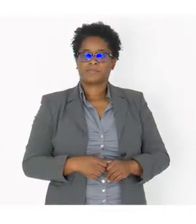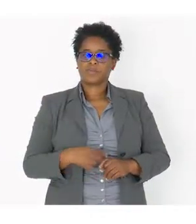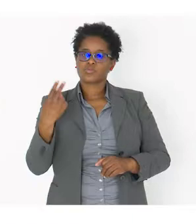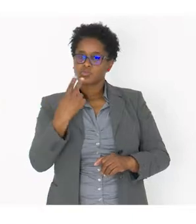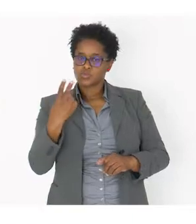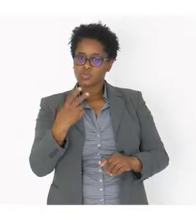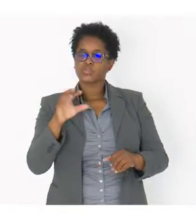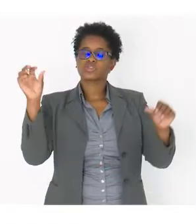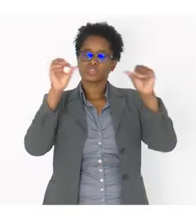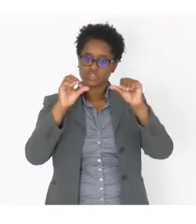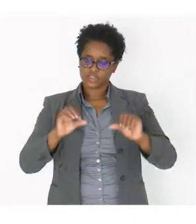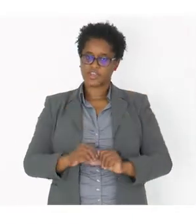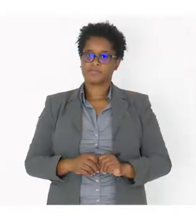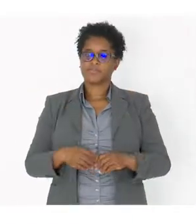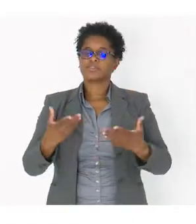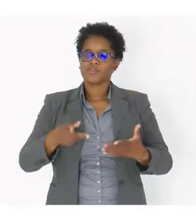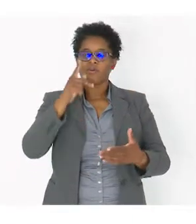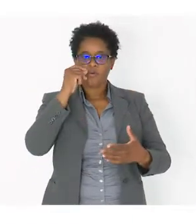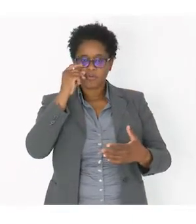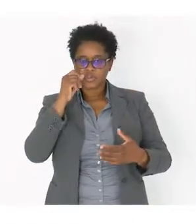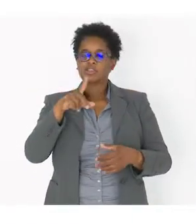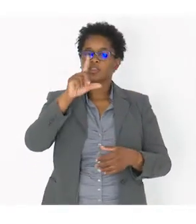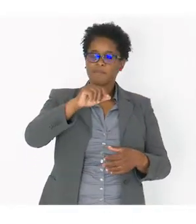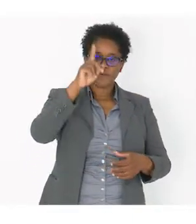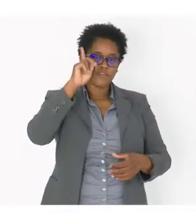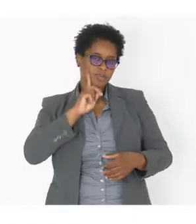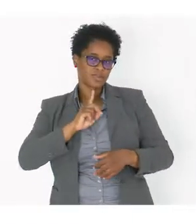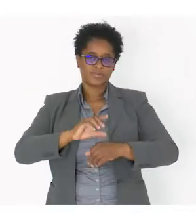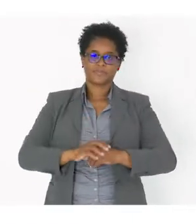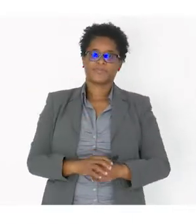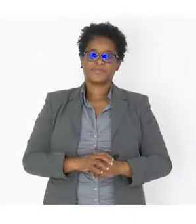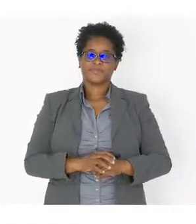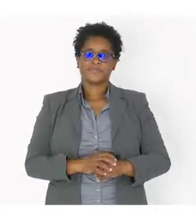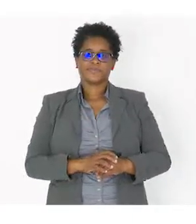os dois sistemas, tanto masculino como feminino.